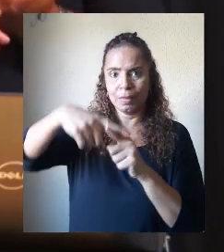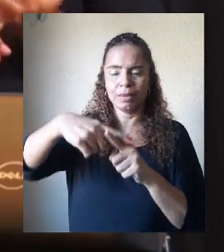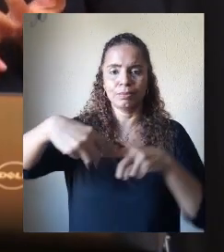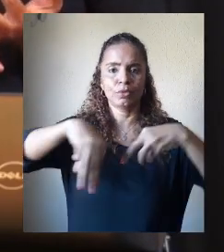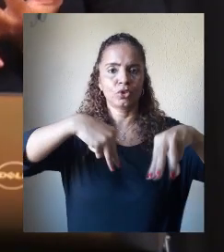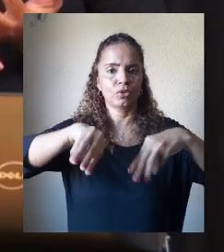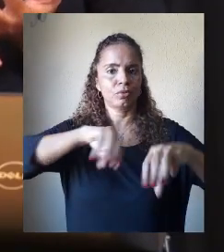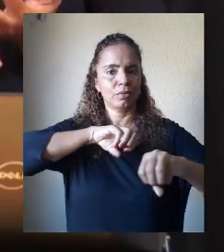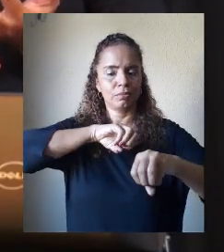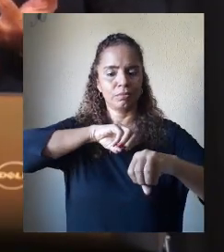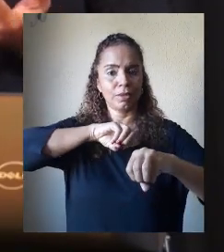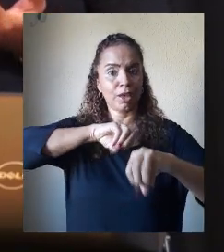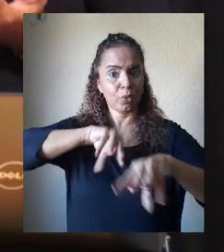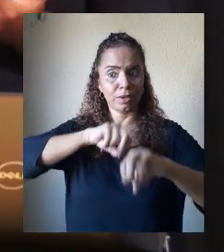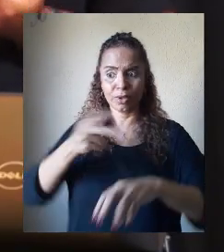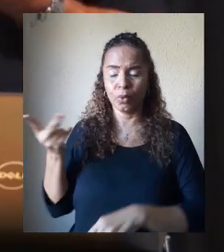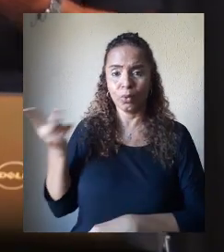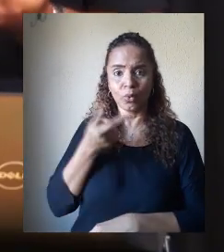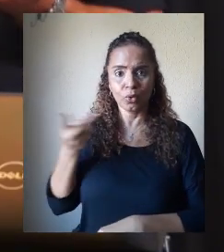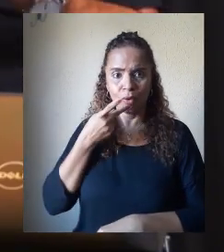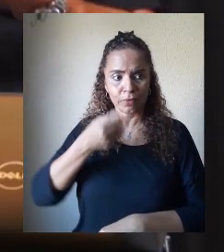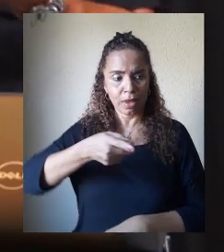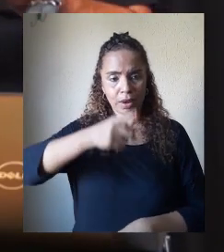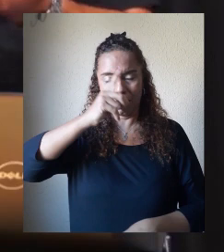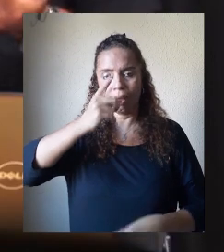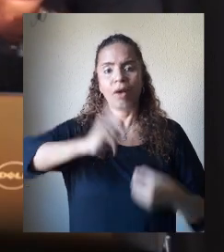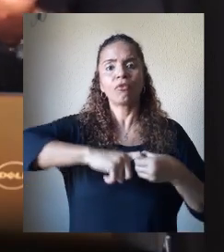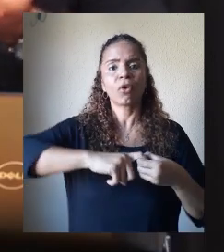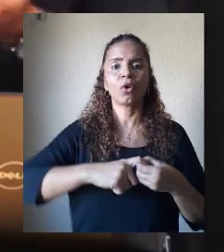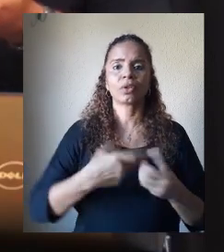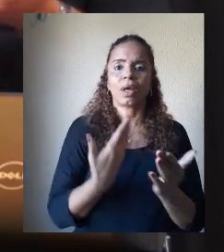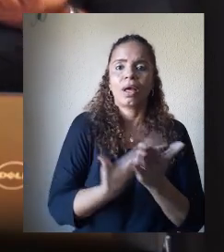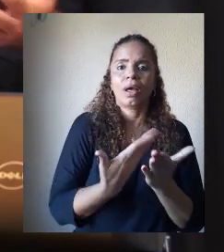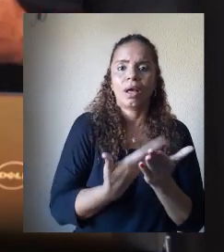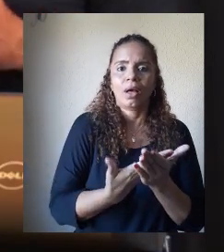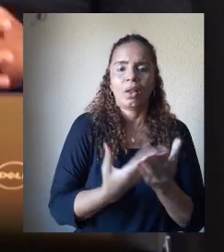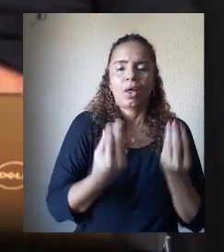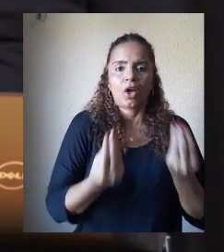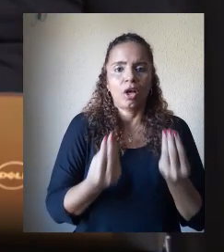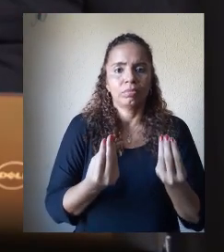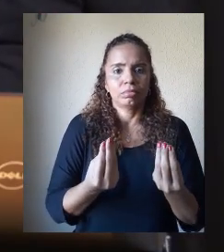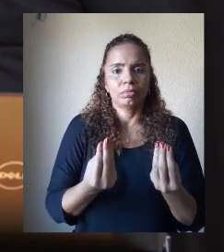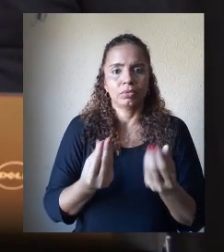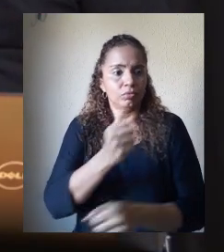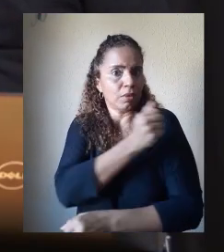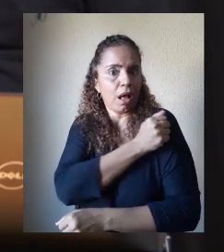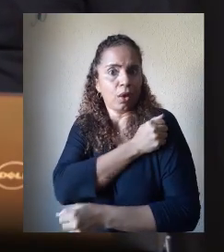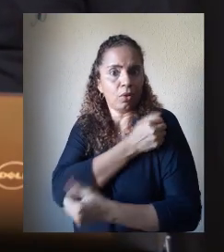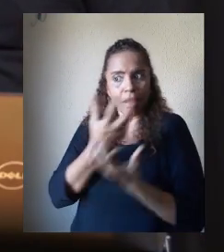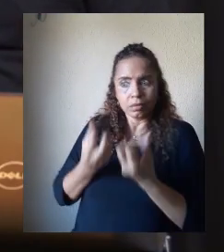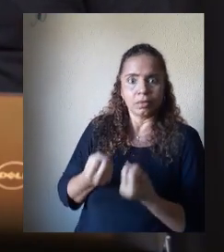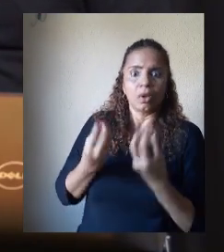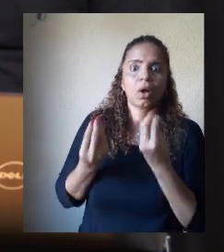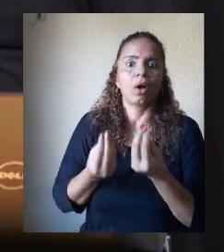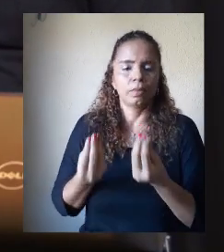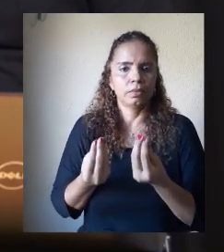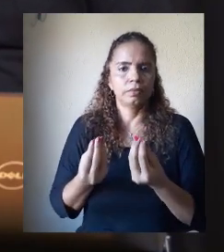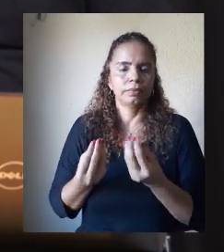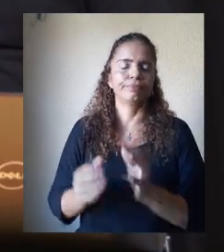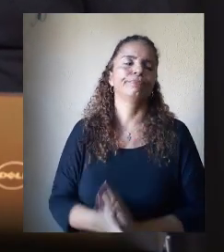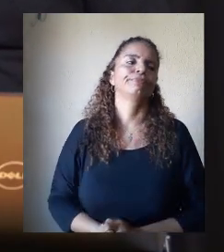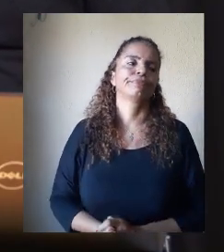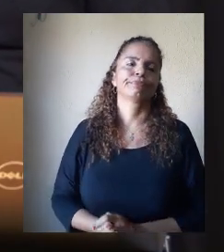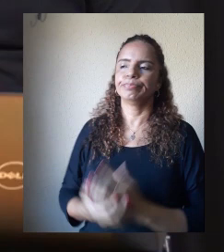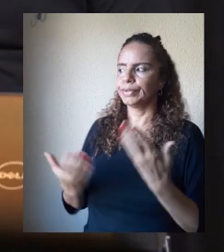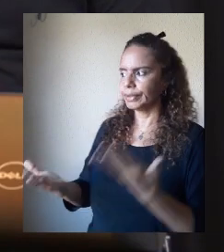tem que voltar a área da saúde a trabalhar, porque os estudantes vão auxiliar nesse processo. A gente sabe que isso não é a verdade. Então, assim, posso dar o exemplo da medicina, sou